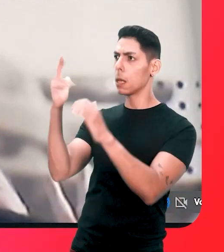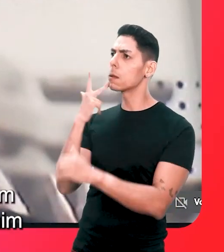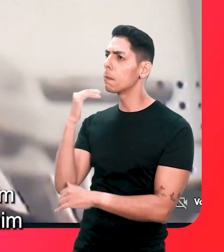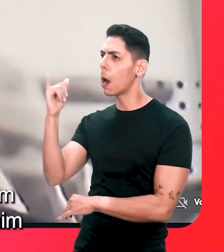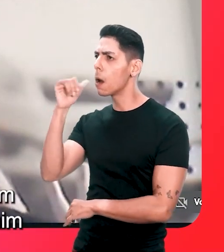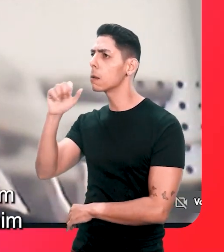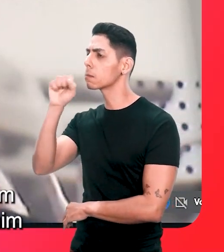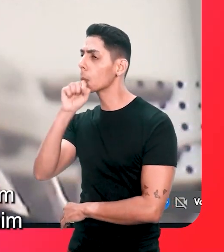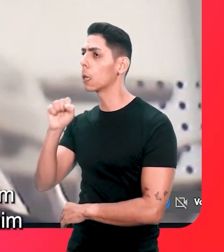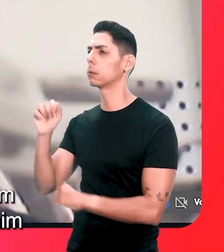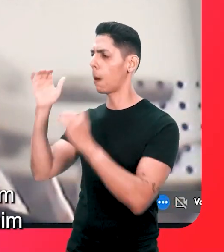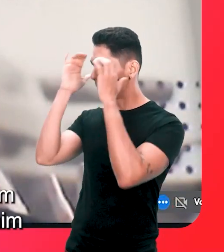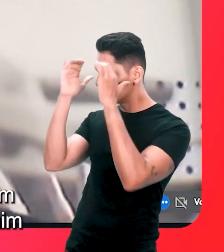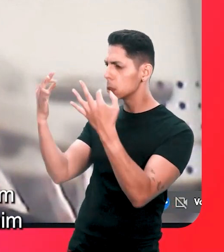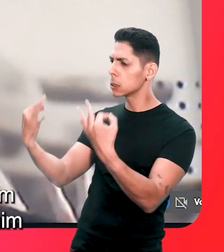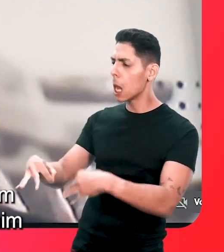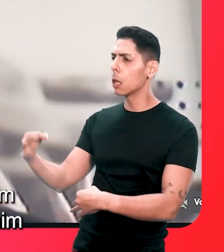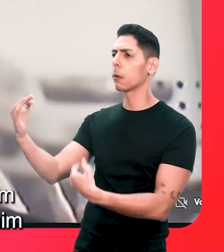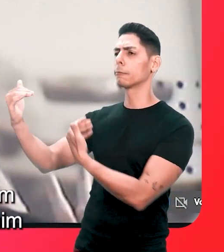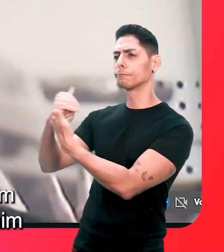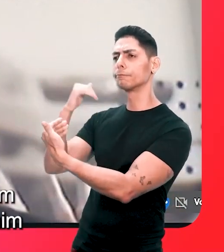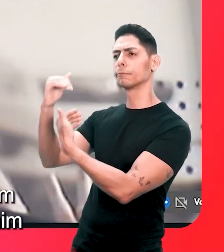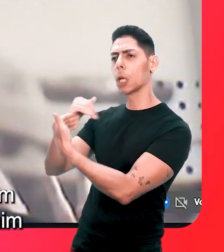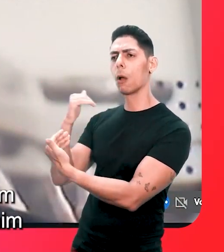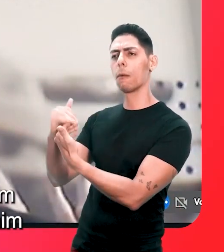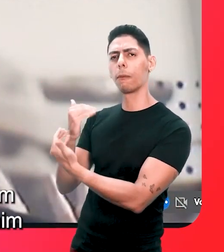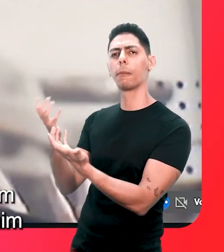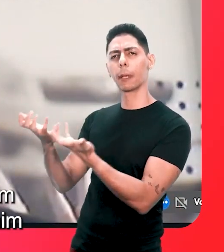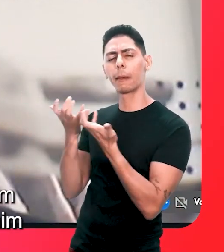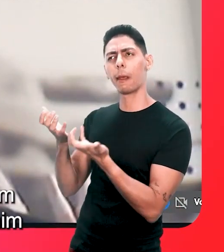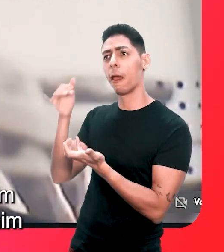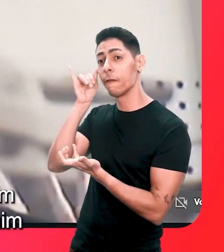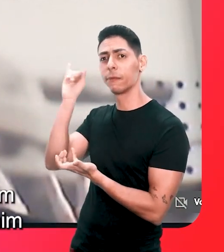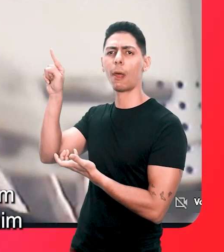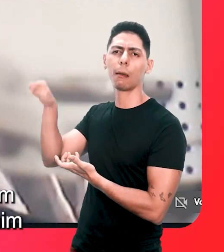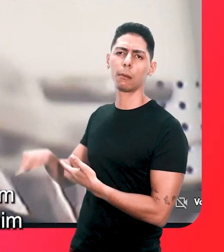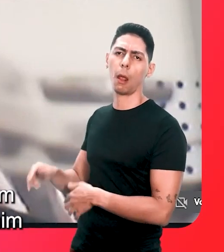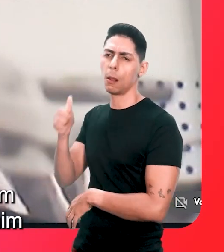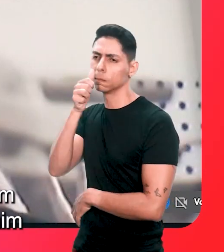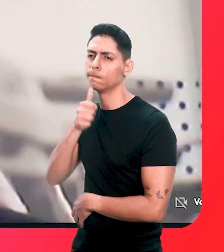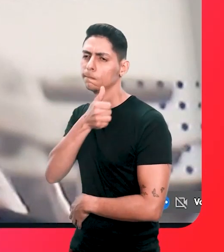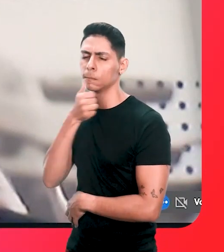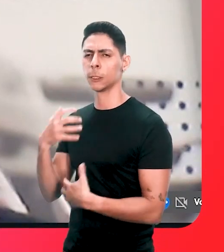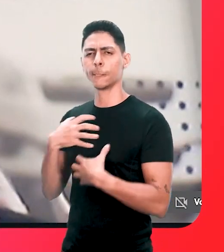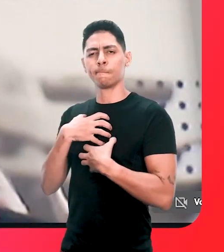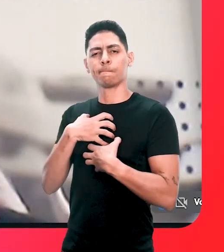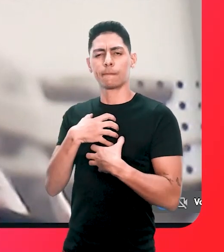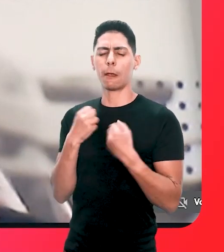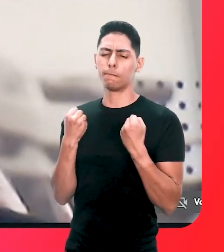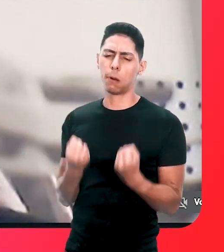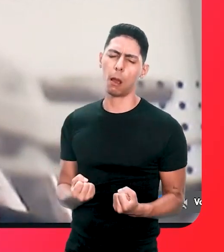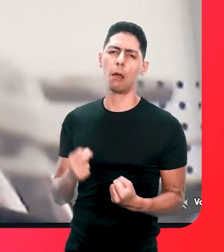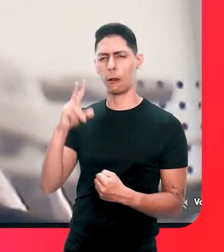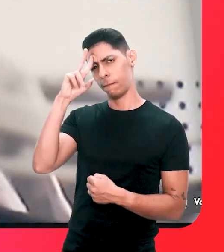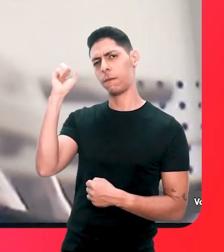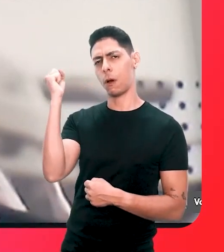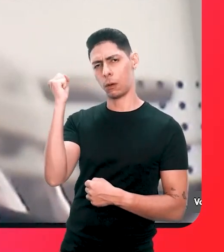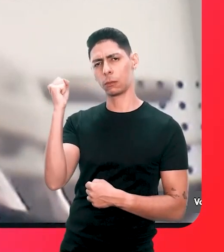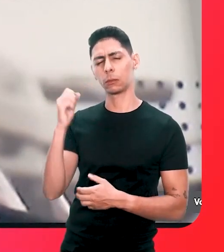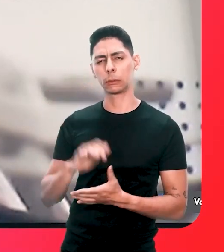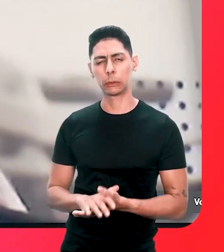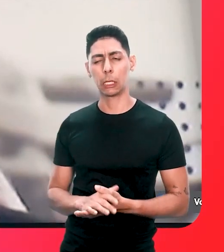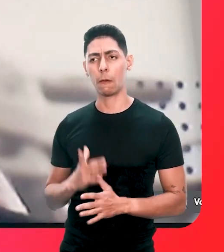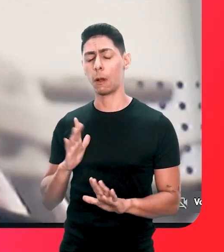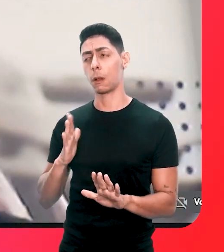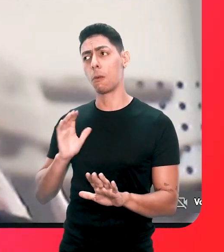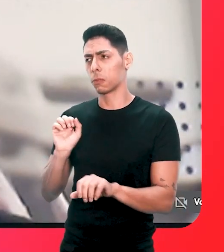muito e não querer fazer com que eles sofressem, alguma coisa desse tipo, pesava, sabe? Para mim pesava, assim, digo, eu vou ficar quieto no meu